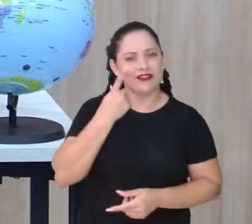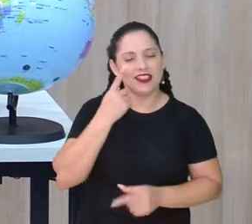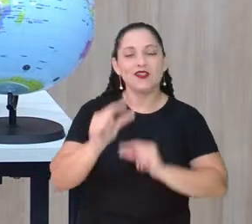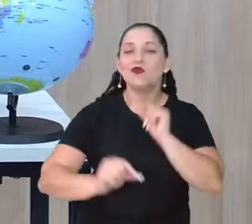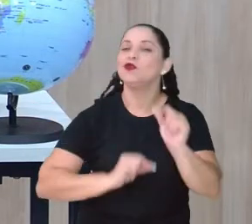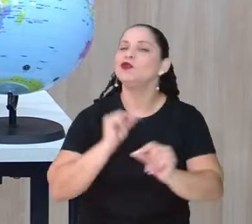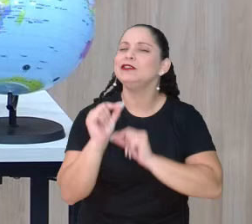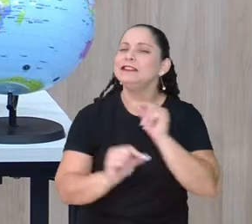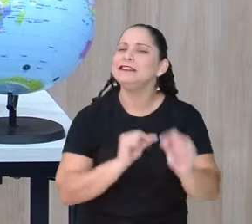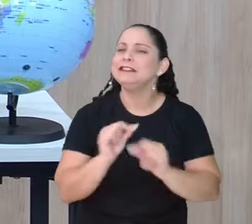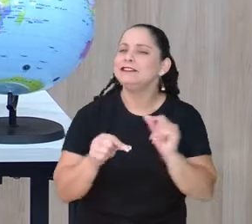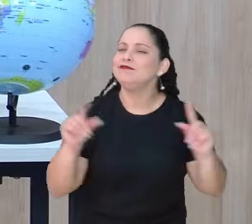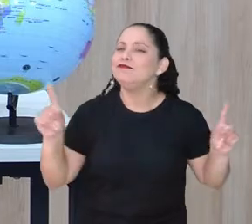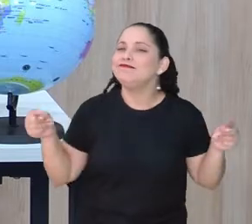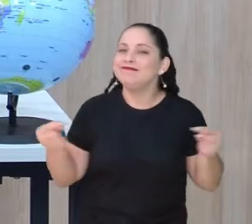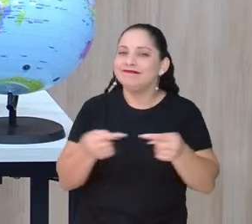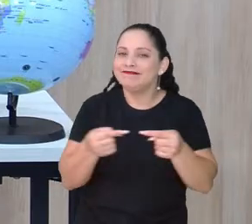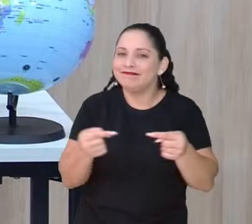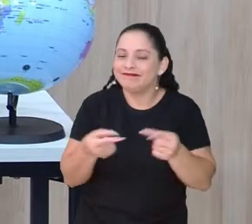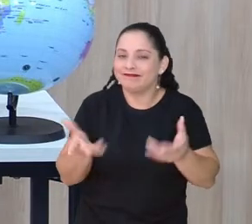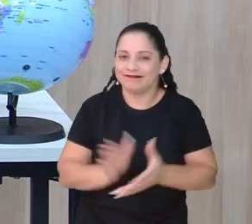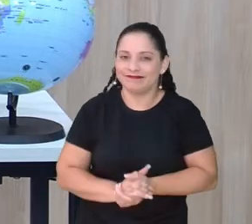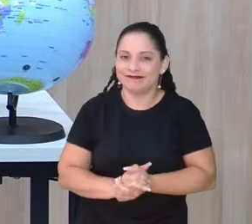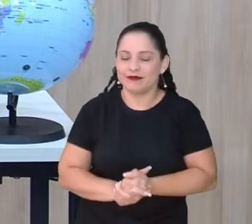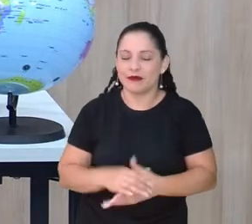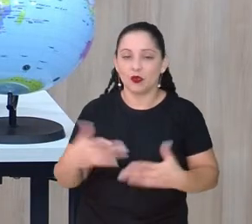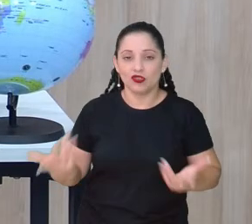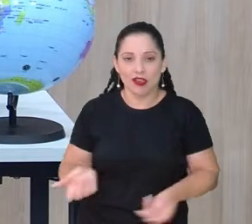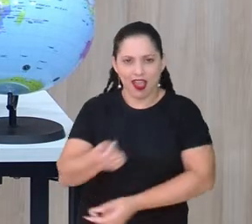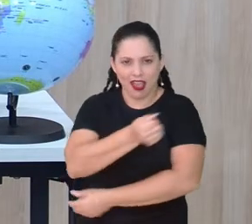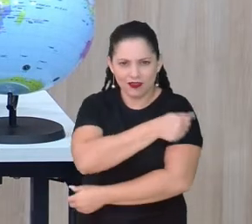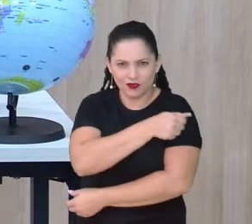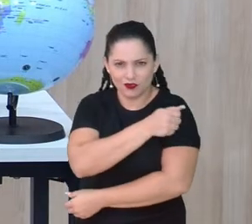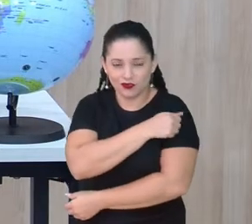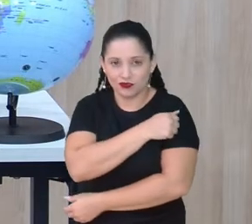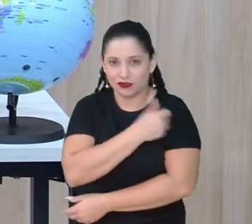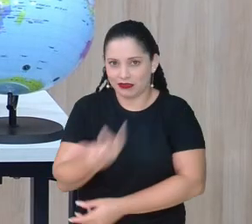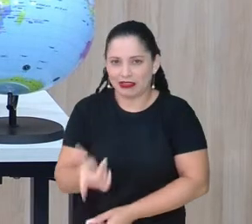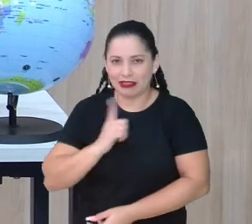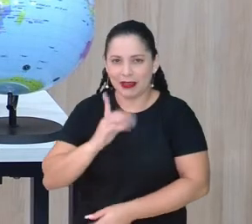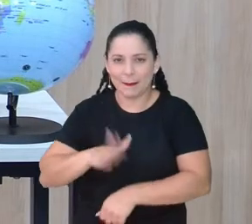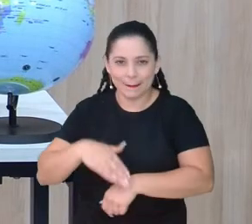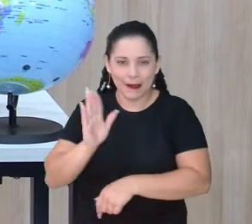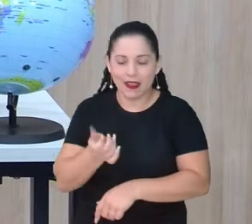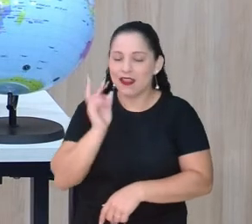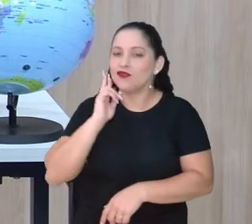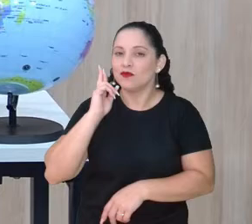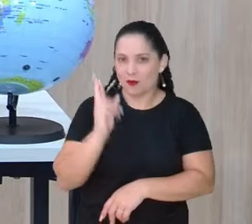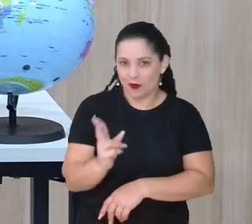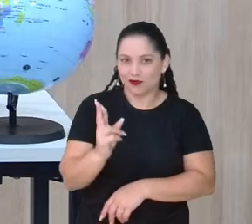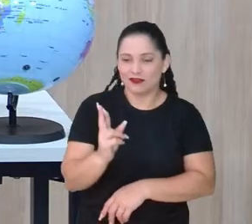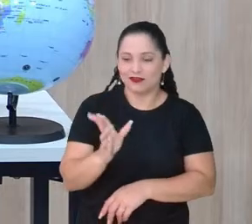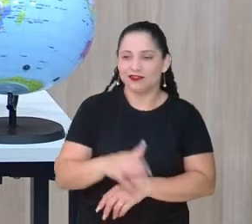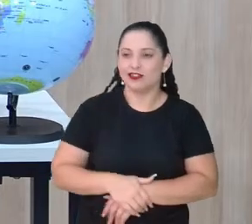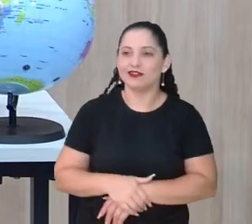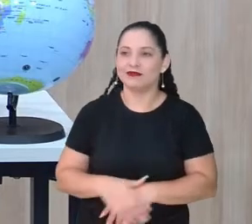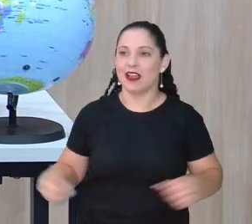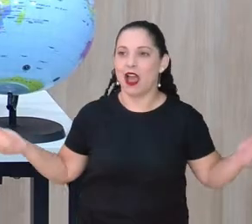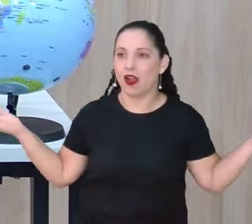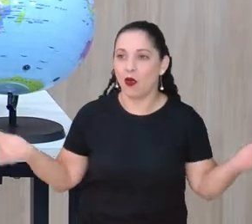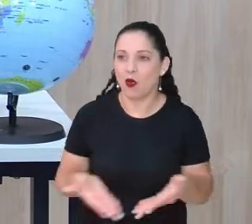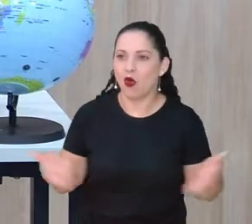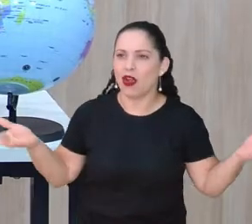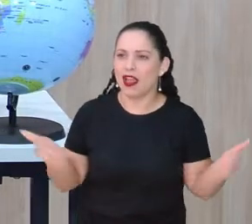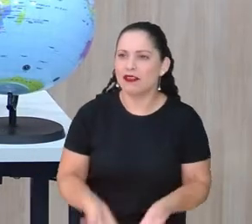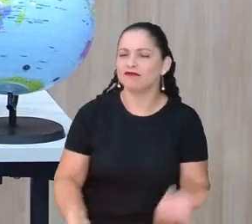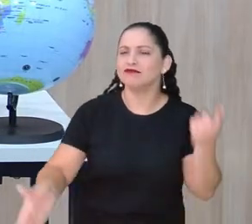Mas será que esses nossos alunos, né, não têm mais resposta em relação às perguntas? Porque agora eu vou trazer para